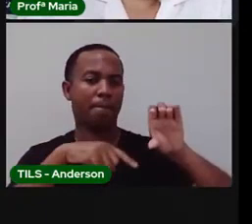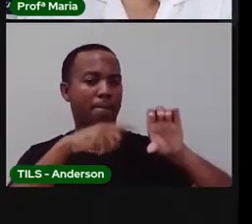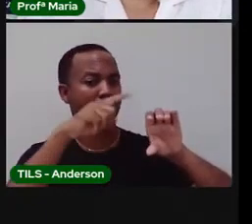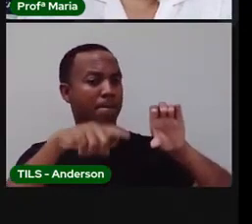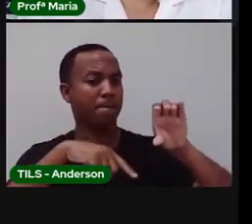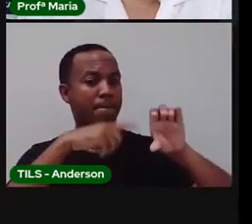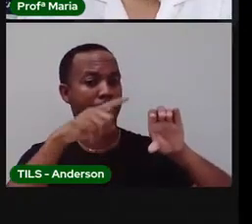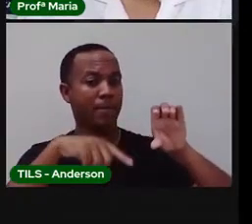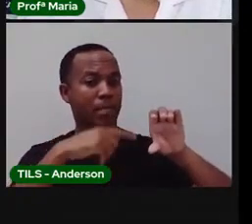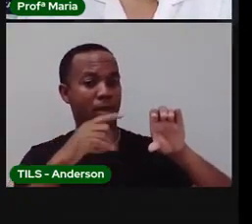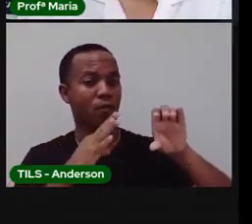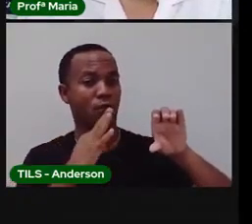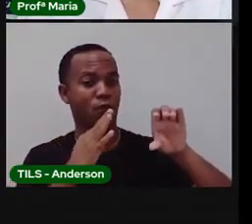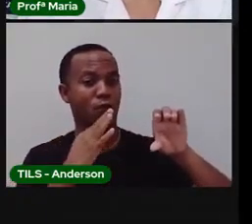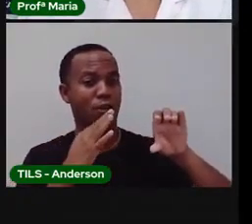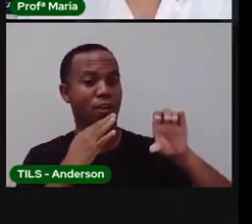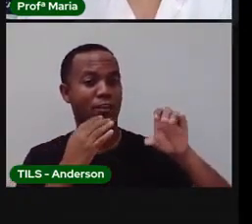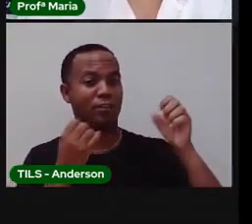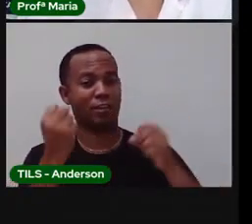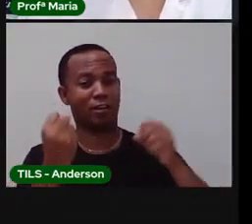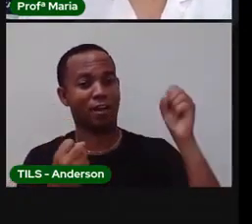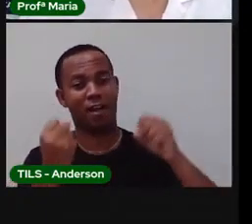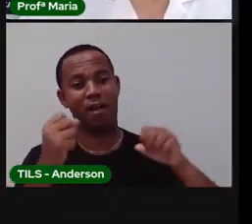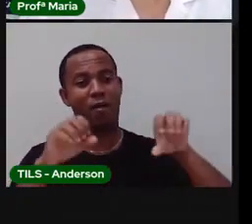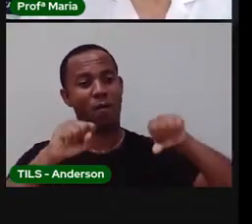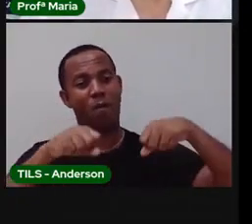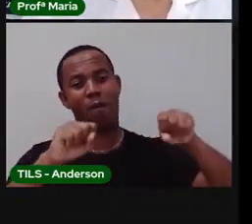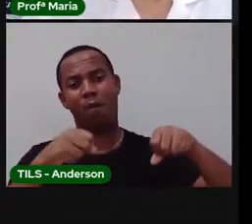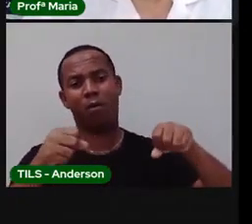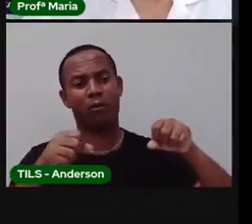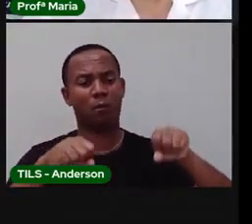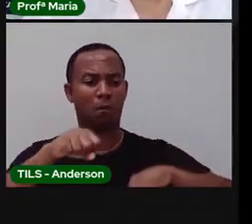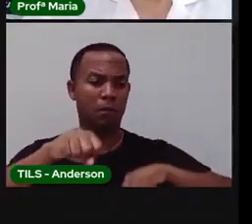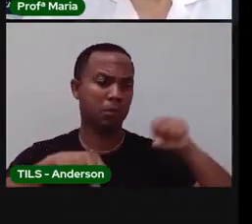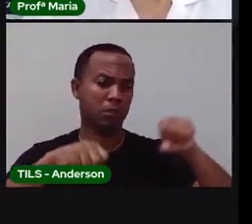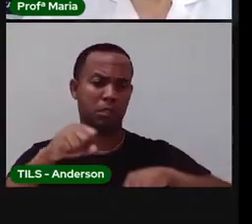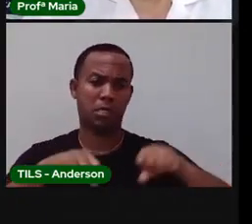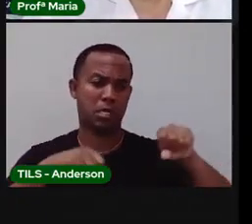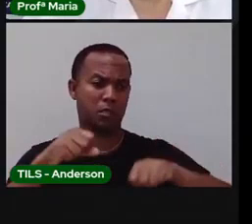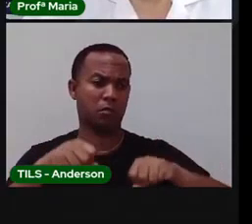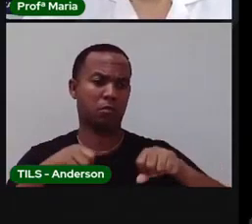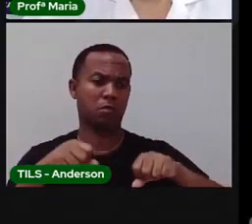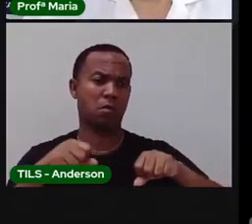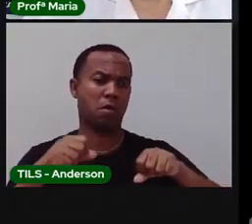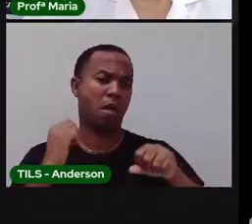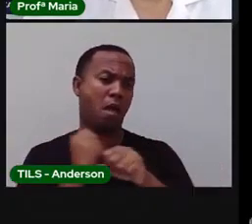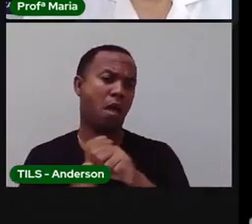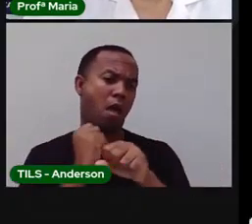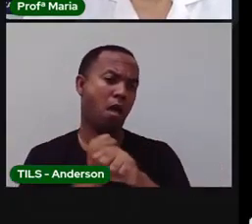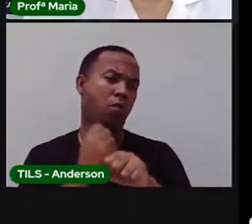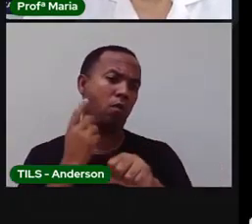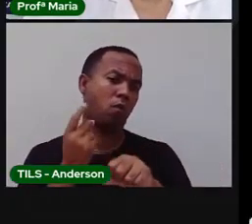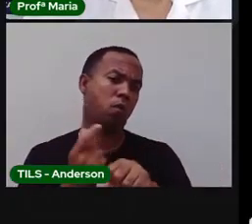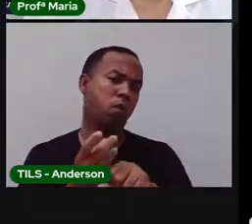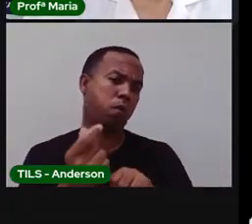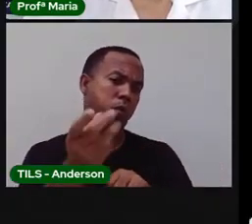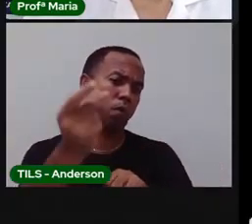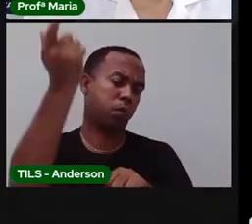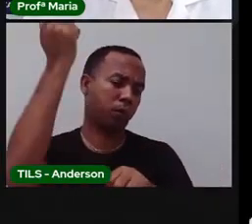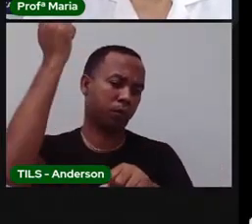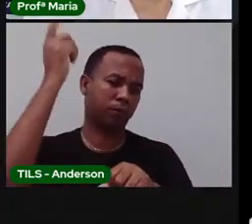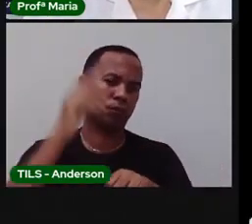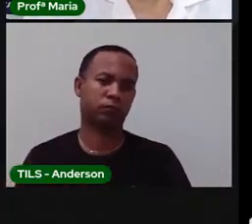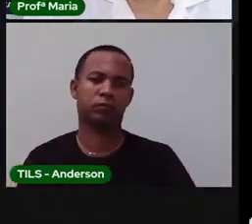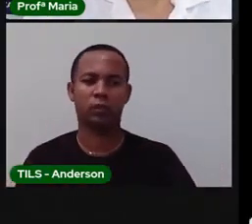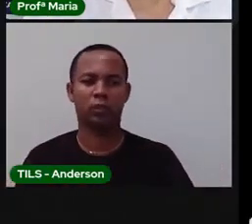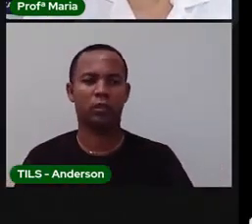mundo conhece aqui, de bicicleta, carro. É indeterminado, não se sabe. Olha só que preocupante o tempo